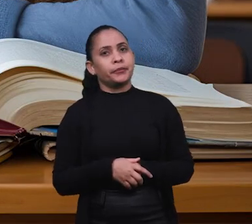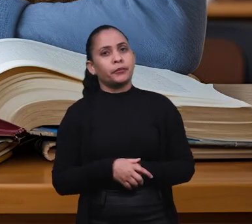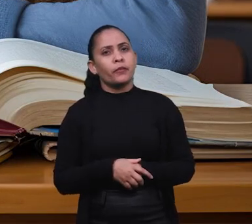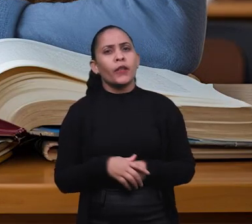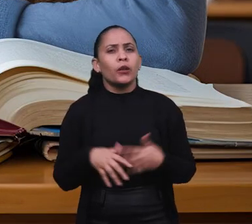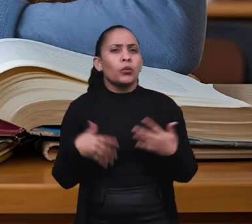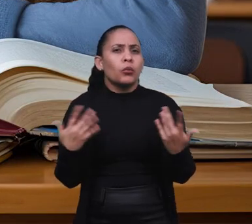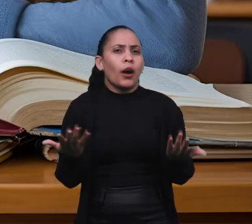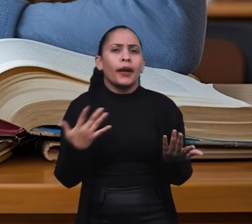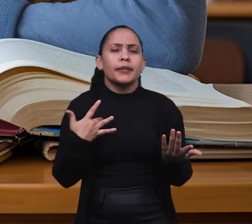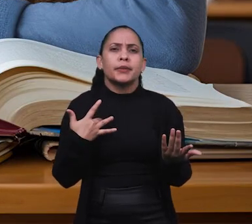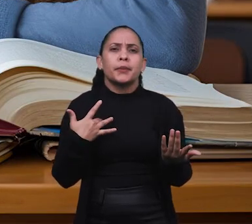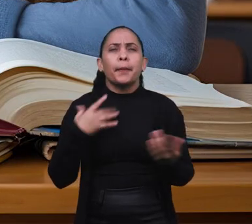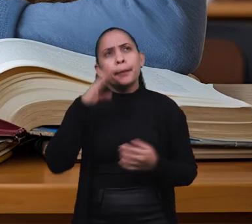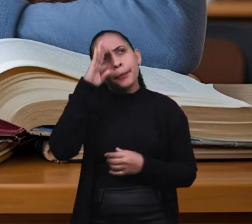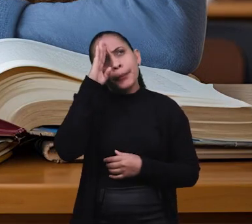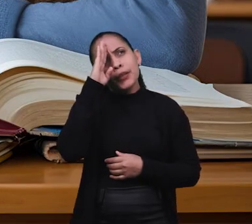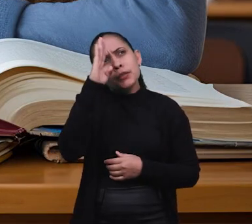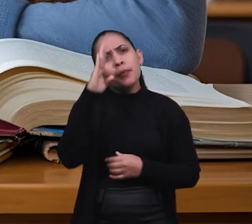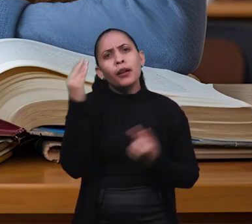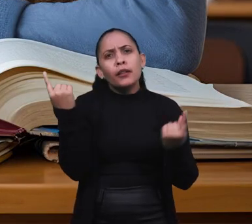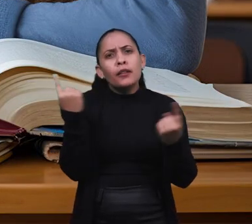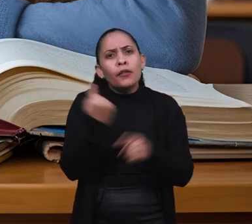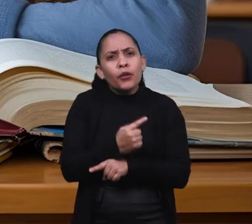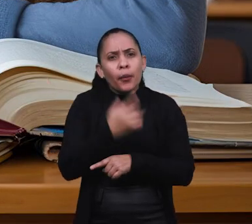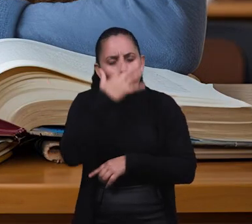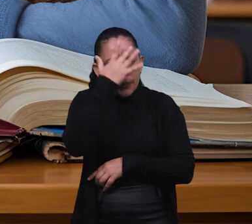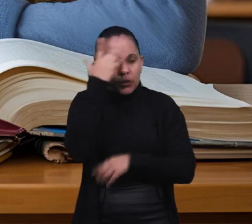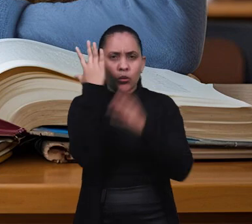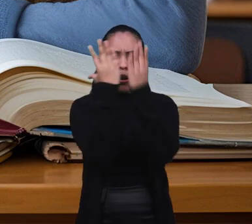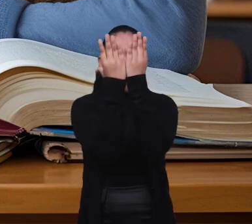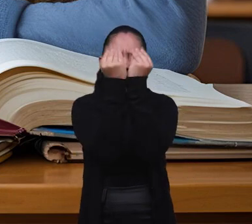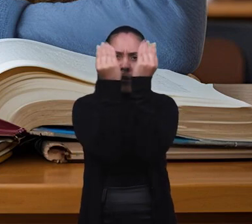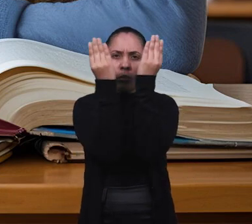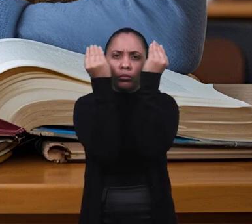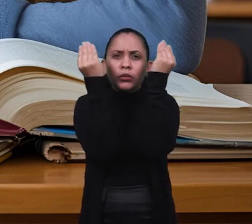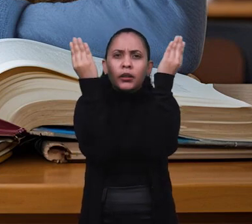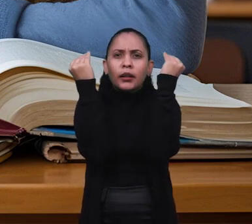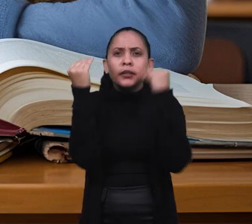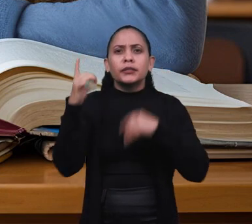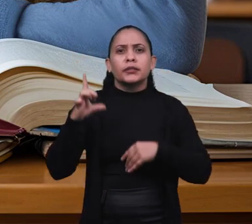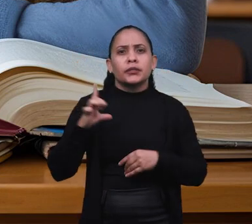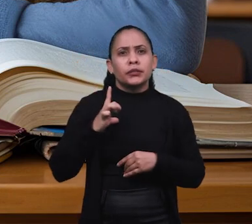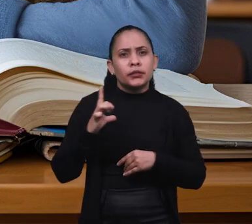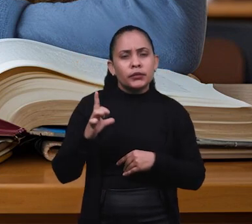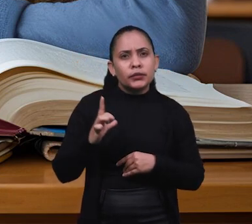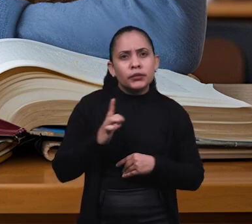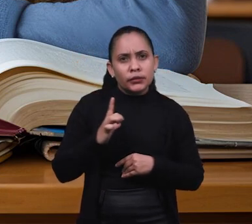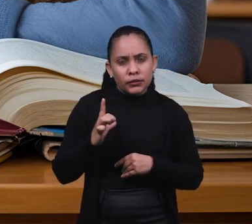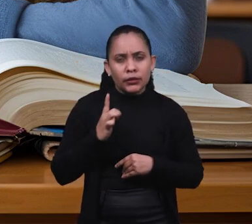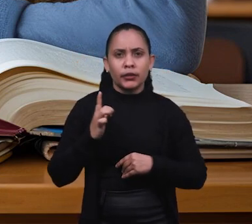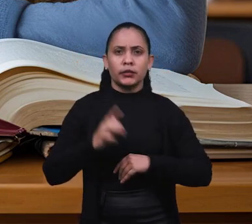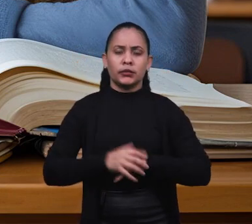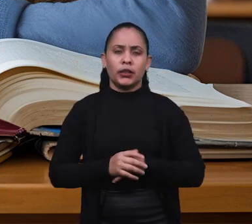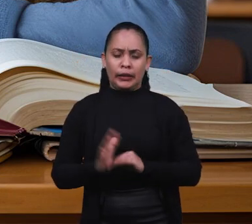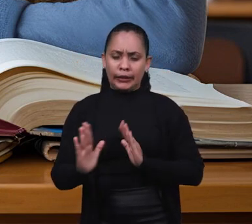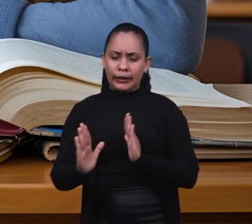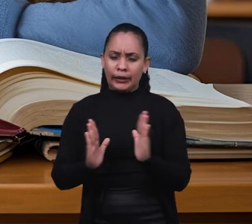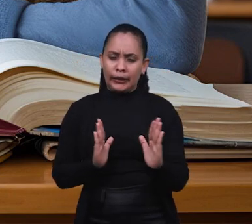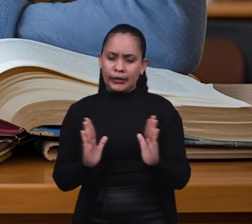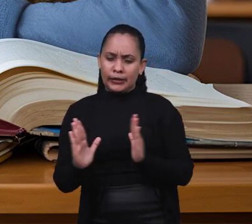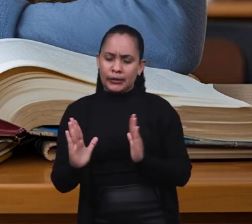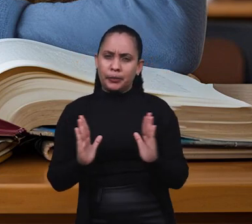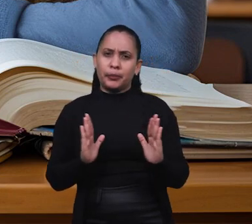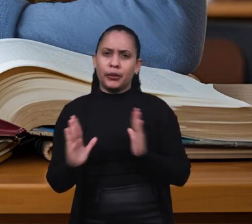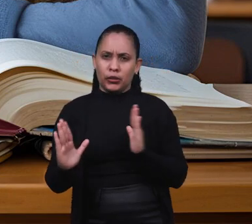Clara, quais são os principais obstáculos que pessoas com TDAH enfrentam no ambiente acadêmico, né? E que